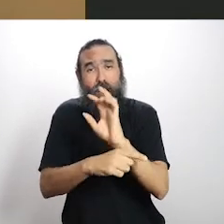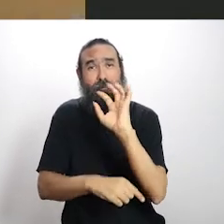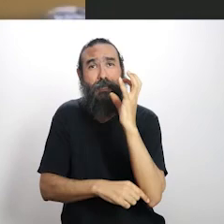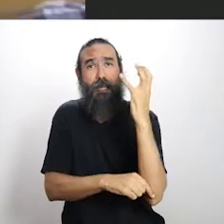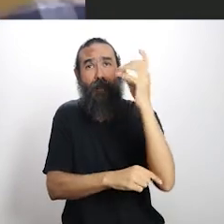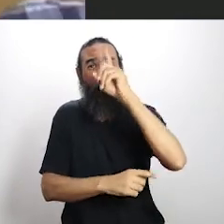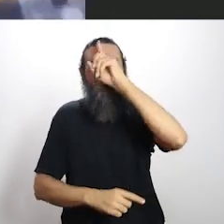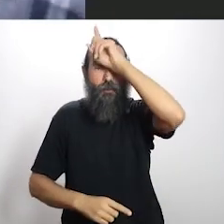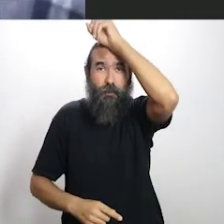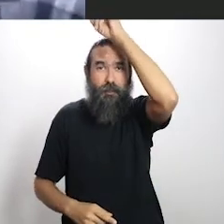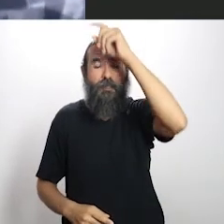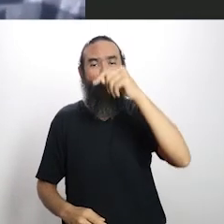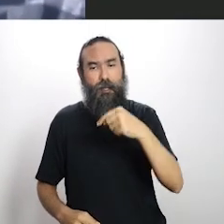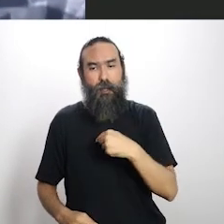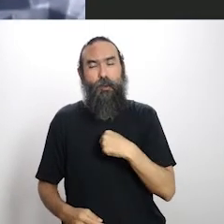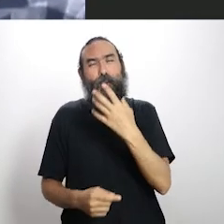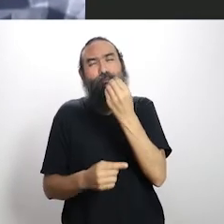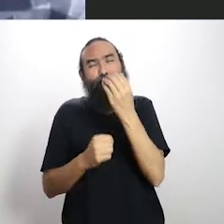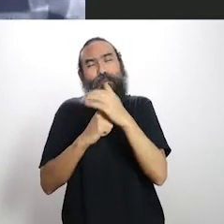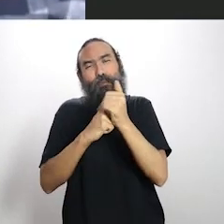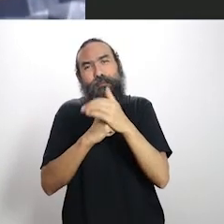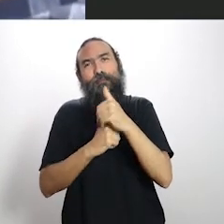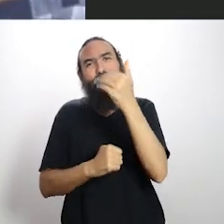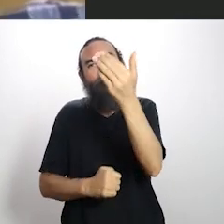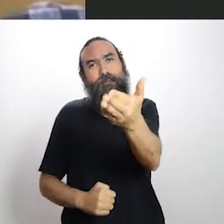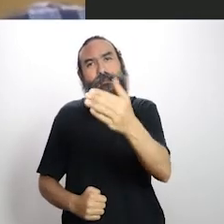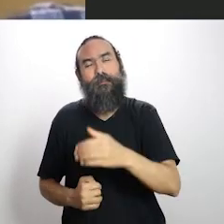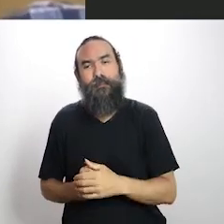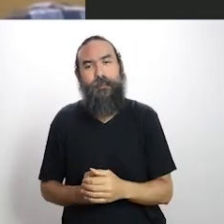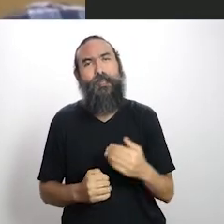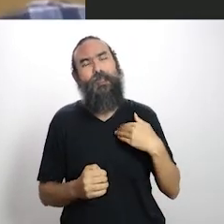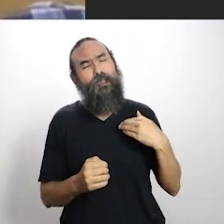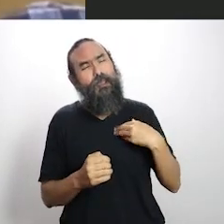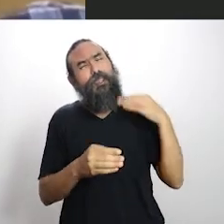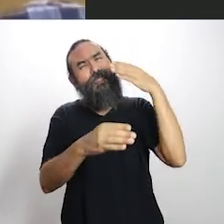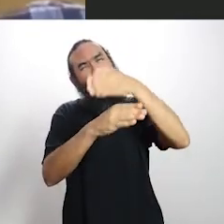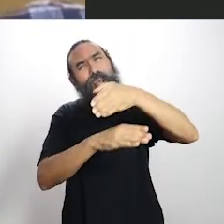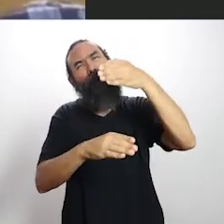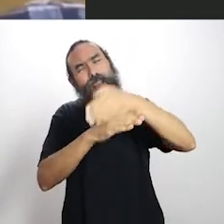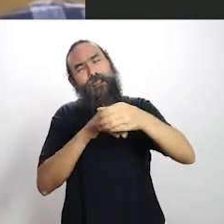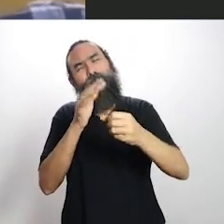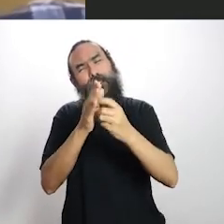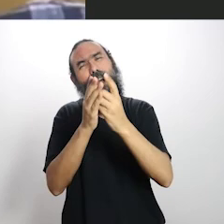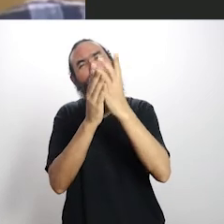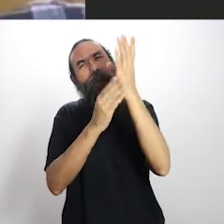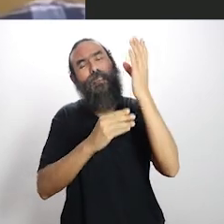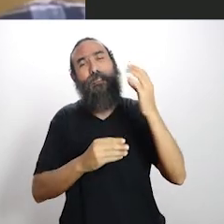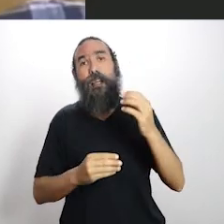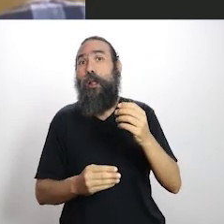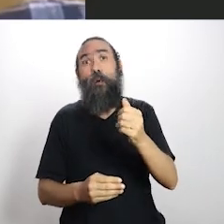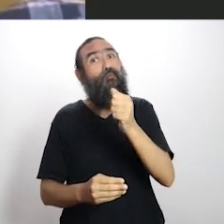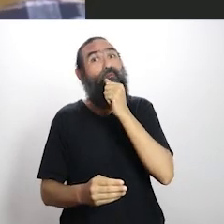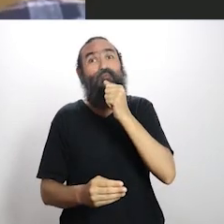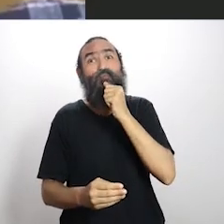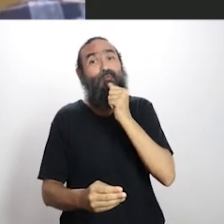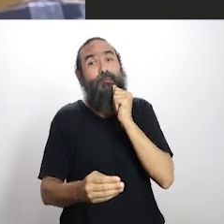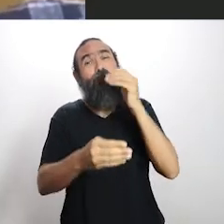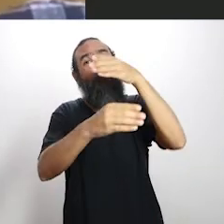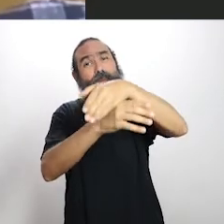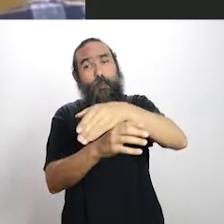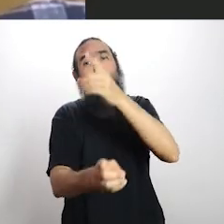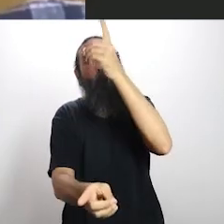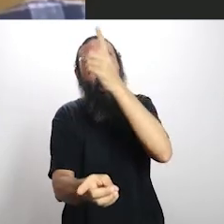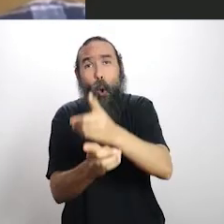registrou mas tive muitas vezes aí debatendo visitando os trabalhos e ele sempre meio que foi meu